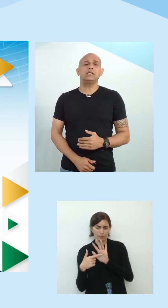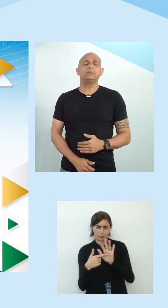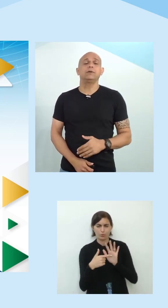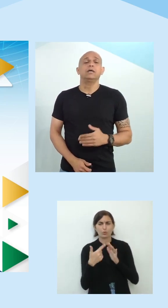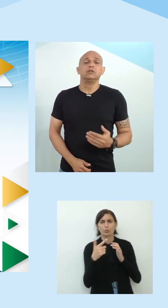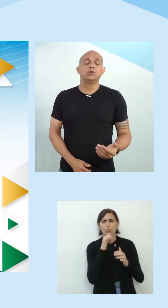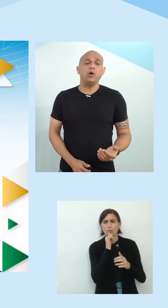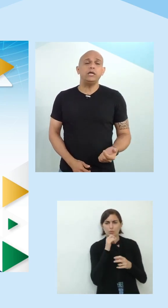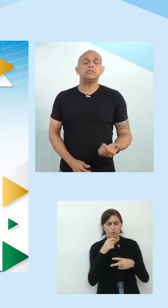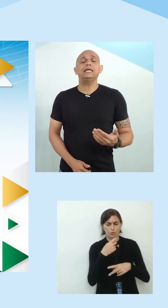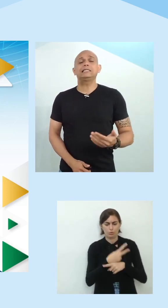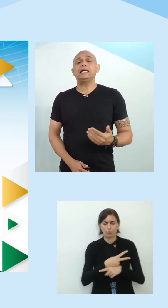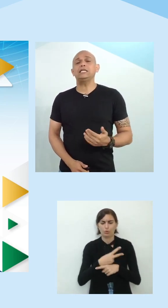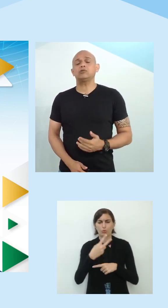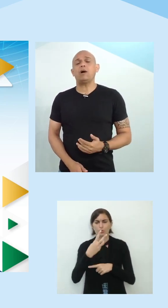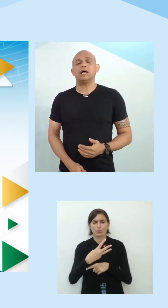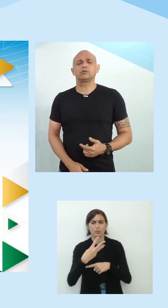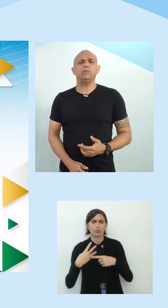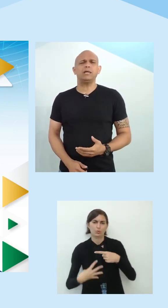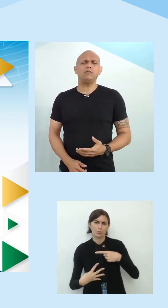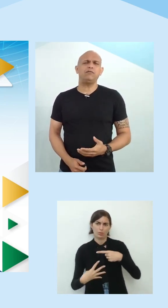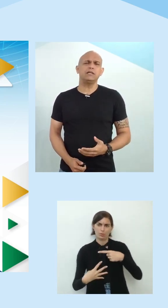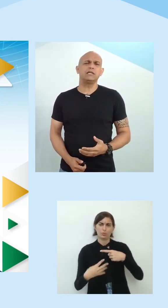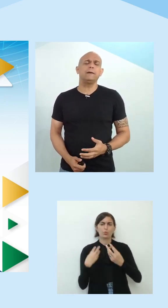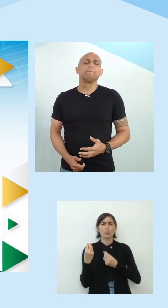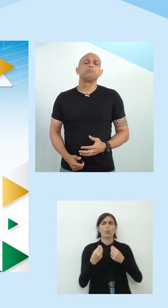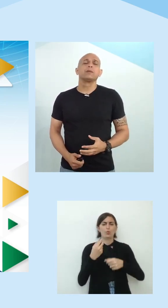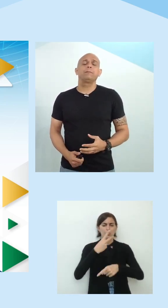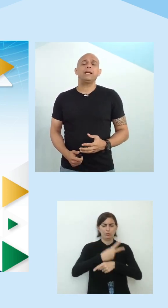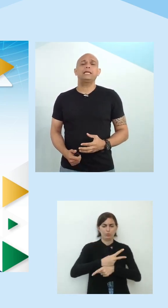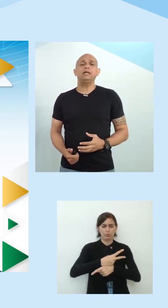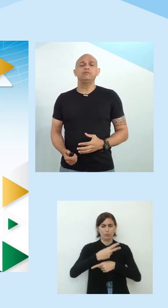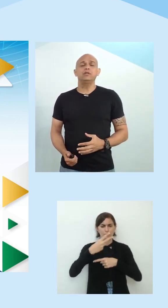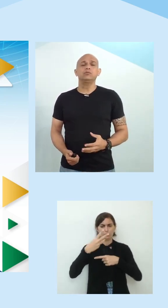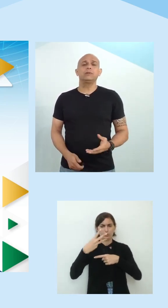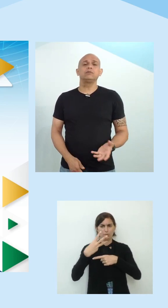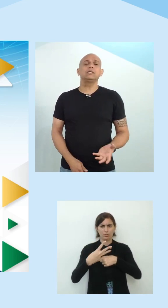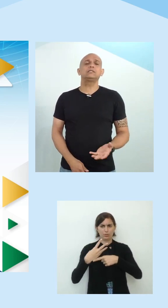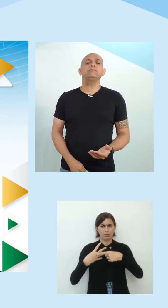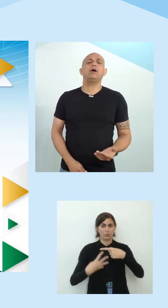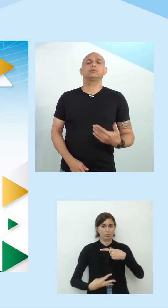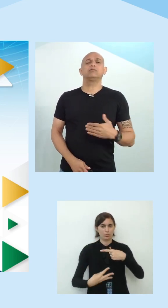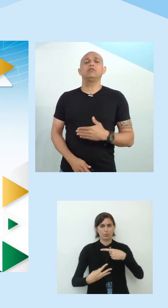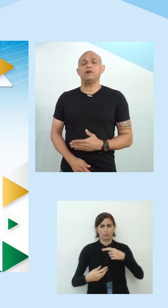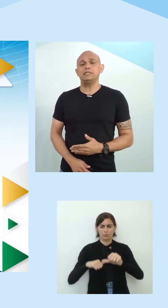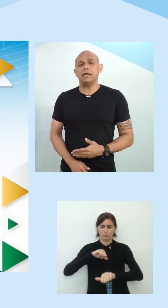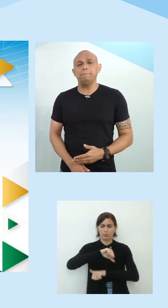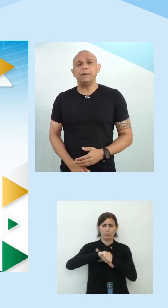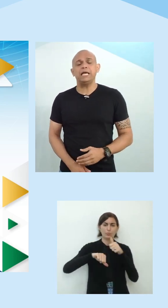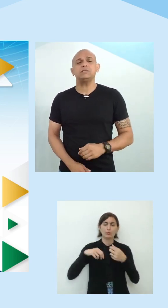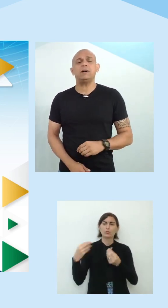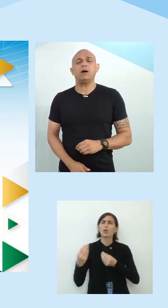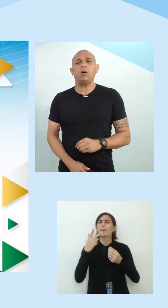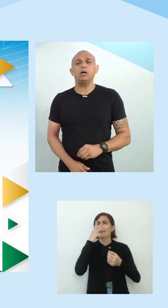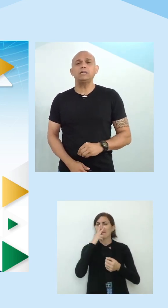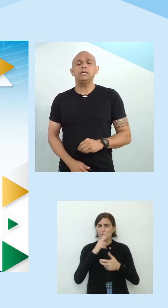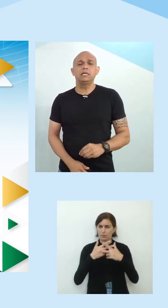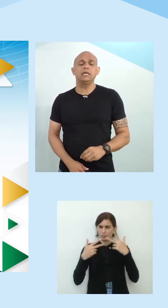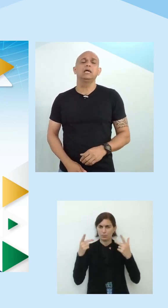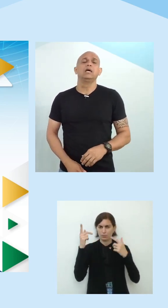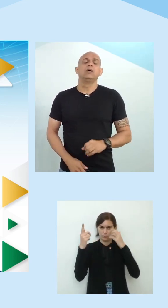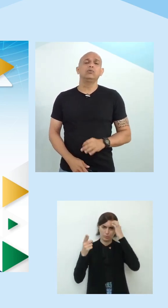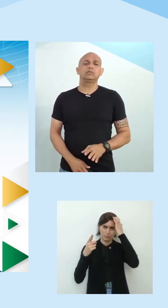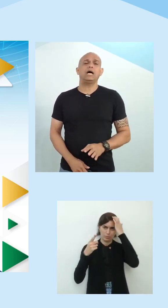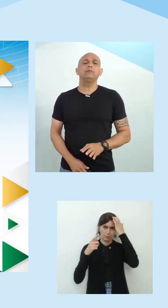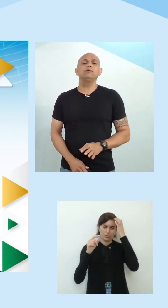outro exemplo. 2 e 3 quartos. Como é que eu vou fazer para que ele vire um número decimal? Então, vou fazer a mesma ordem